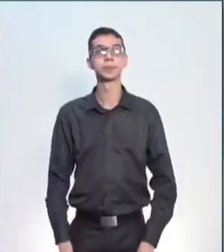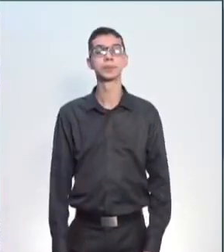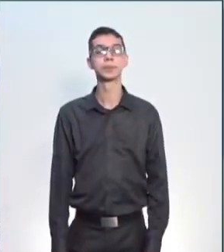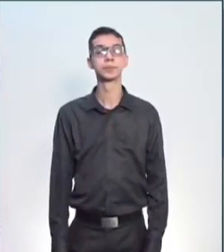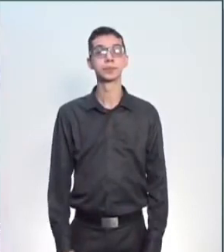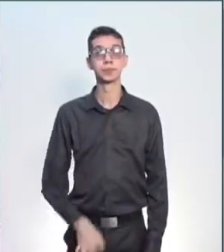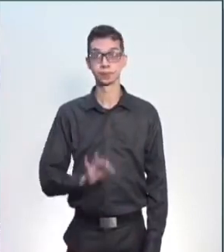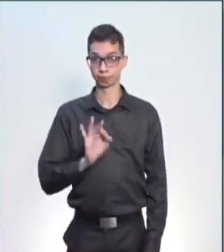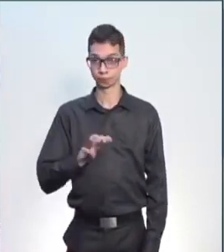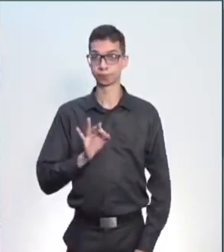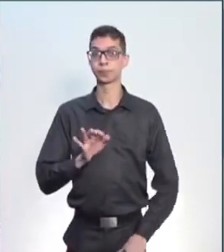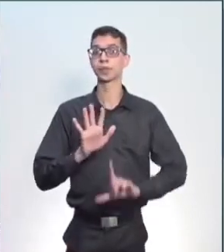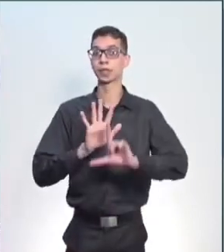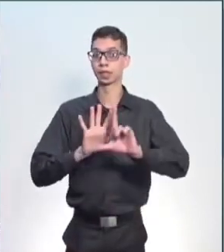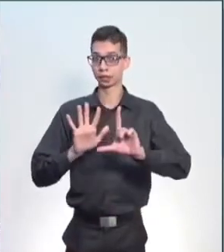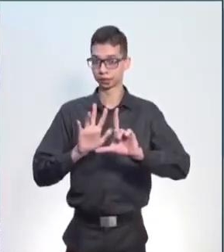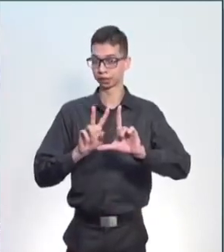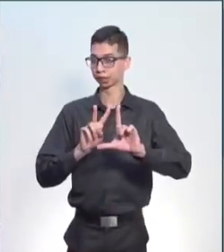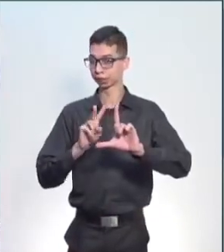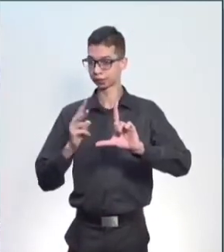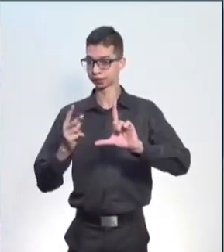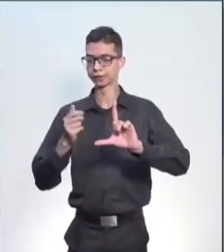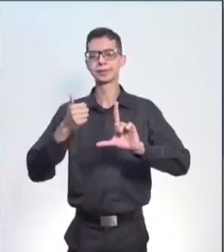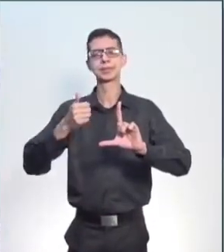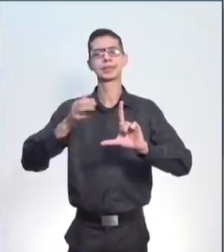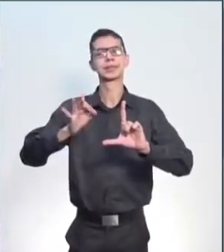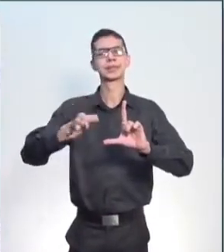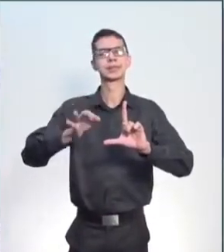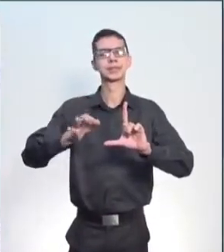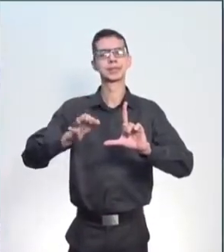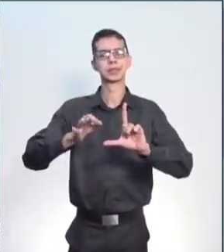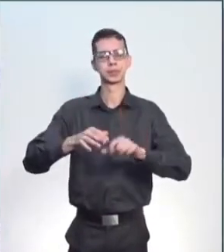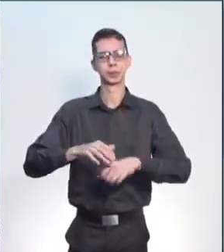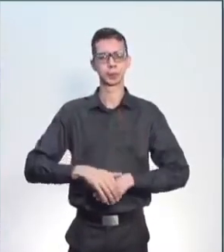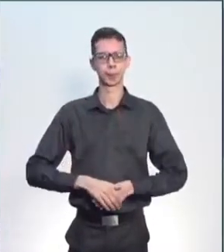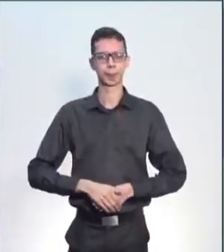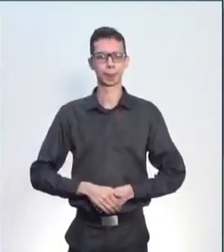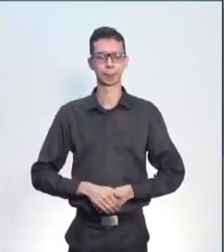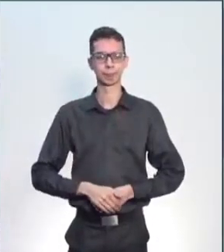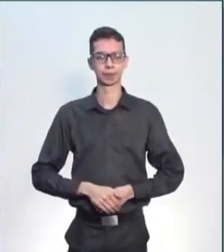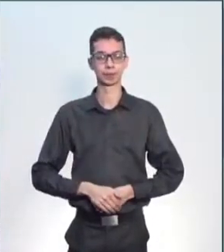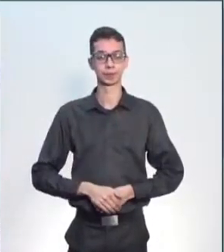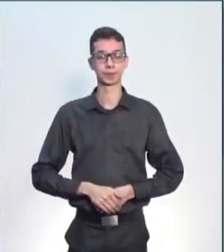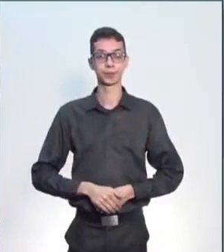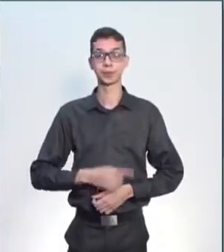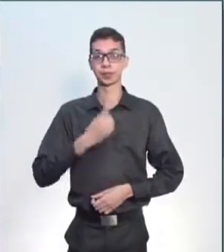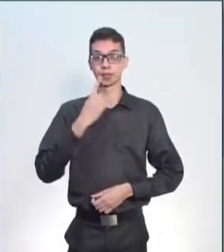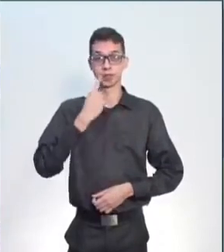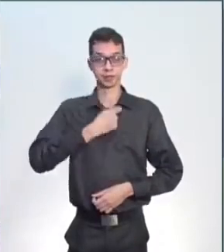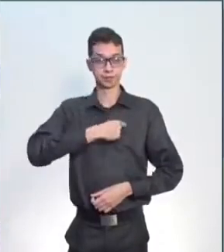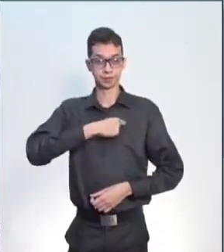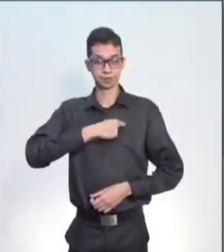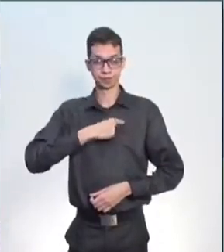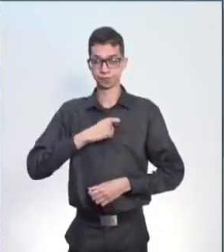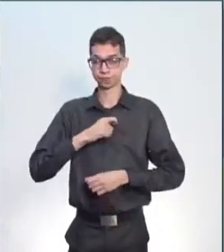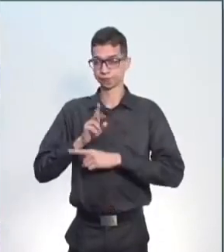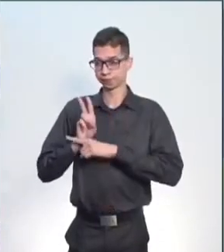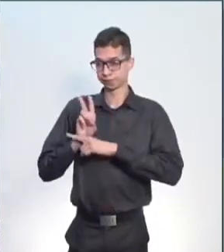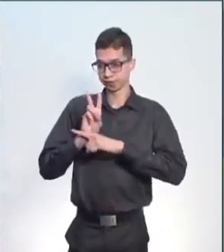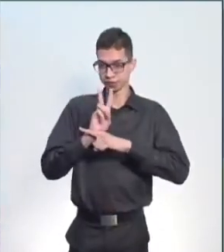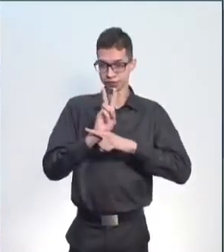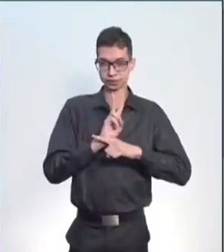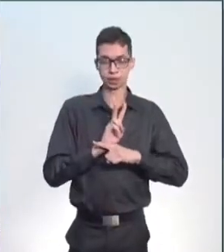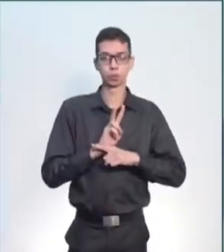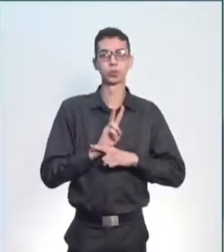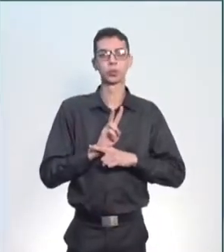Isso, próximo slide. Isso, fiscalização contábil, financeira e orçamentária. Fala a verdade, ninguém